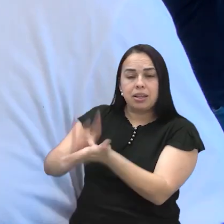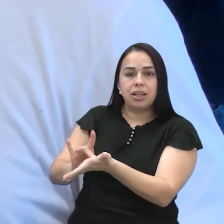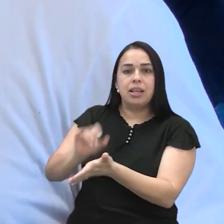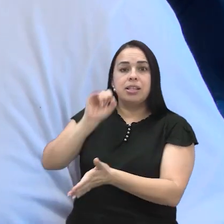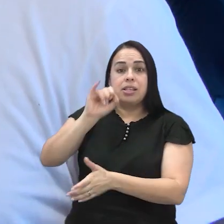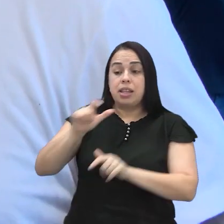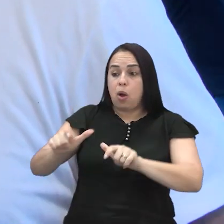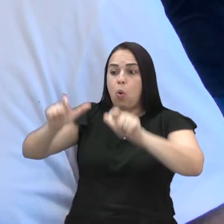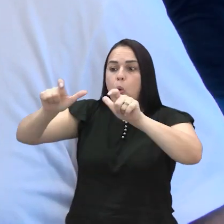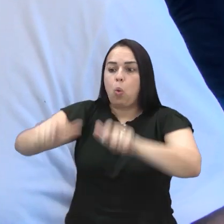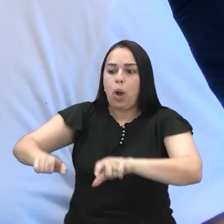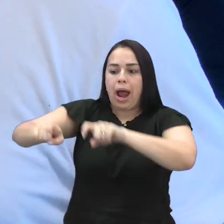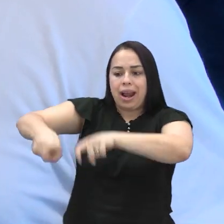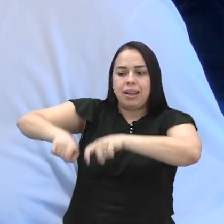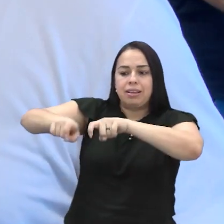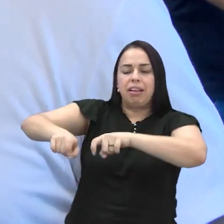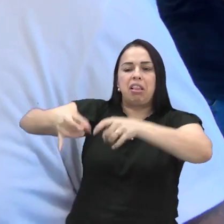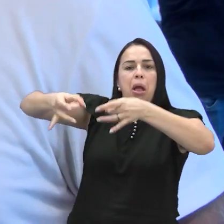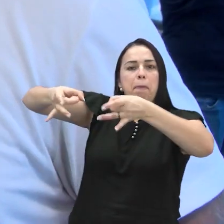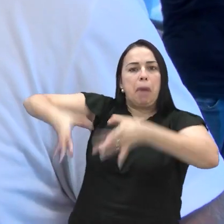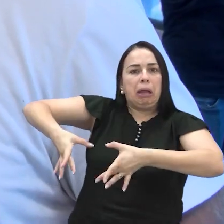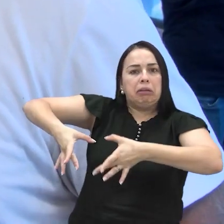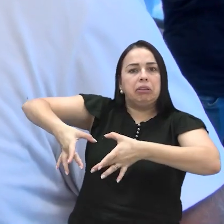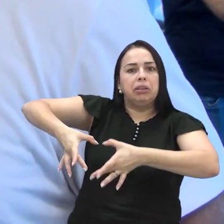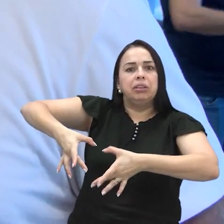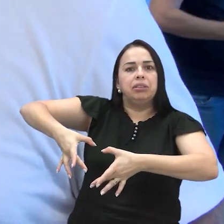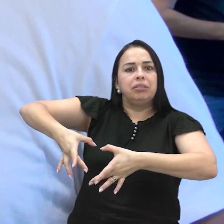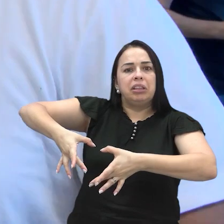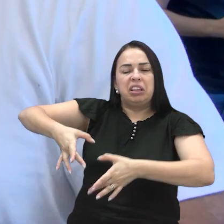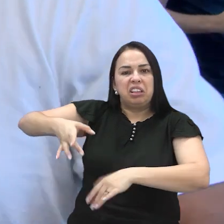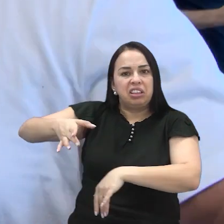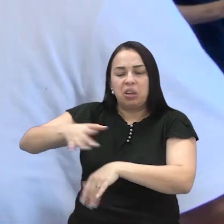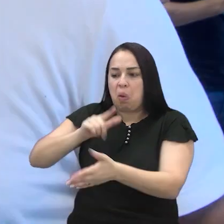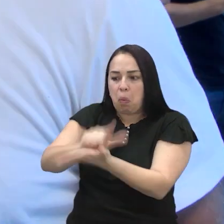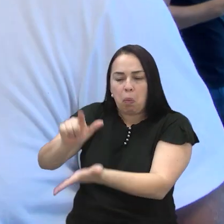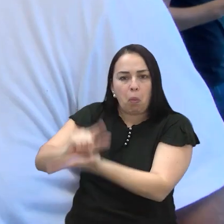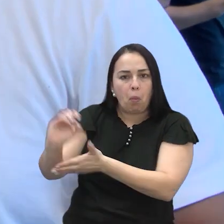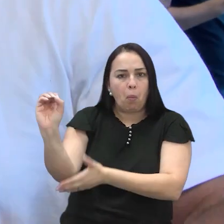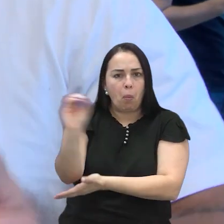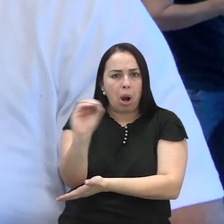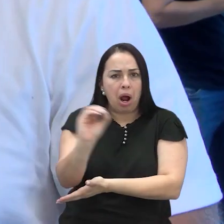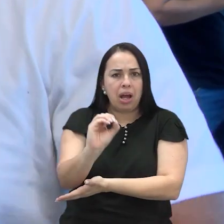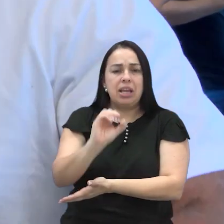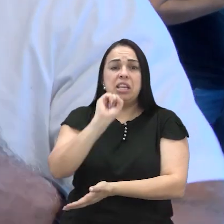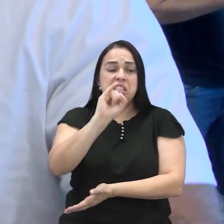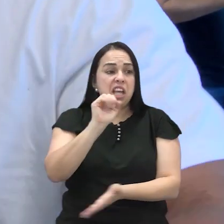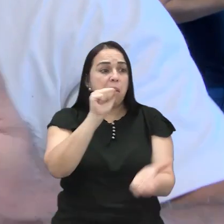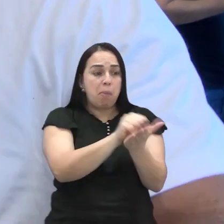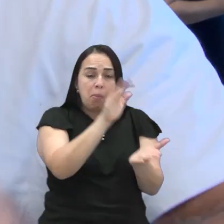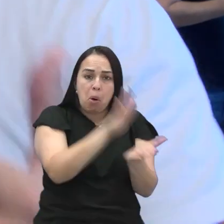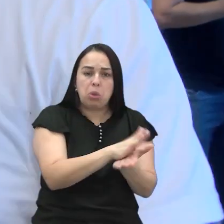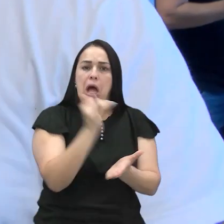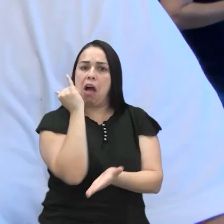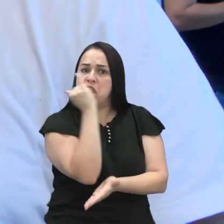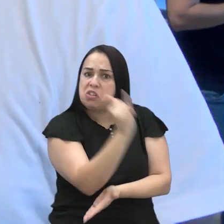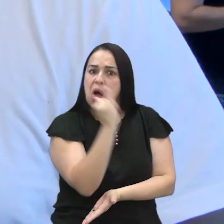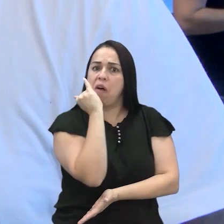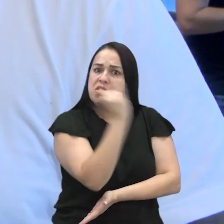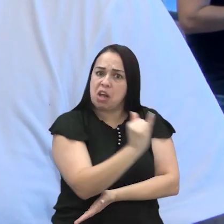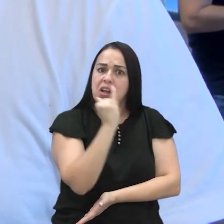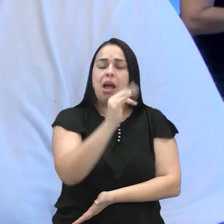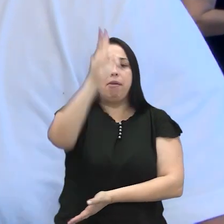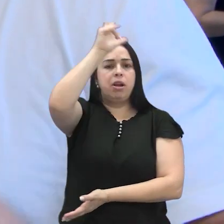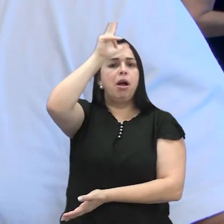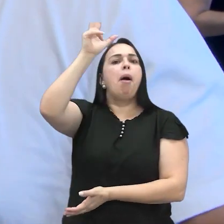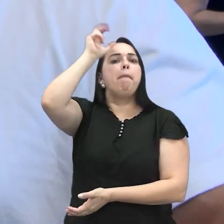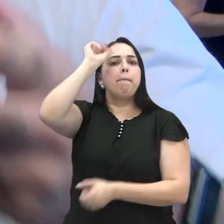de quando você tem um terreno, por exemplo, que está lá abandonado e tal, e não faz a limpeza, mesmo notificado 1, 2, 3 vezes pela